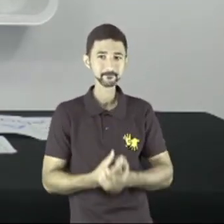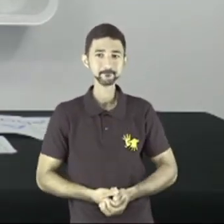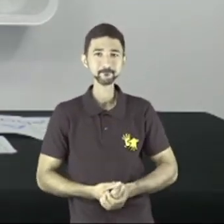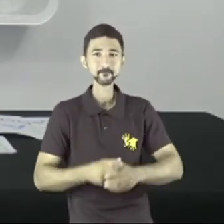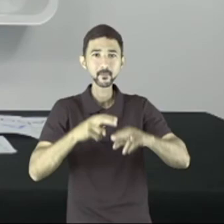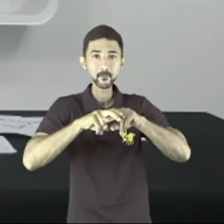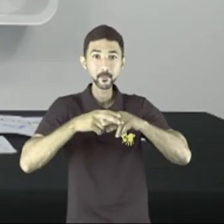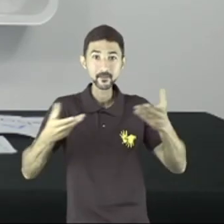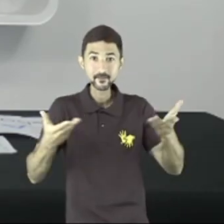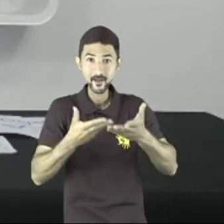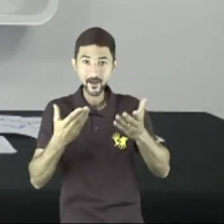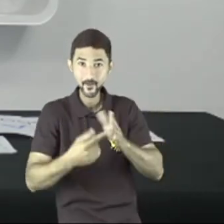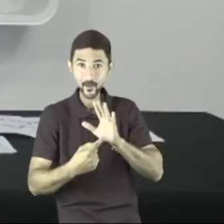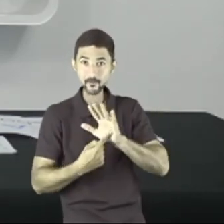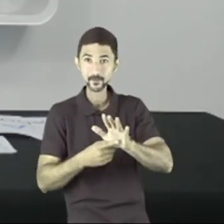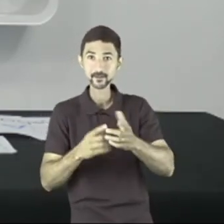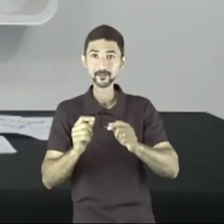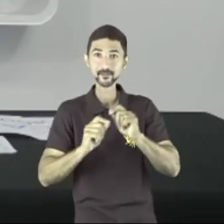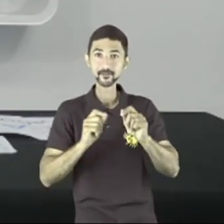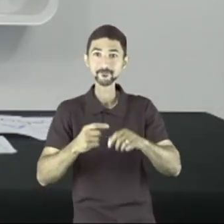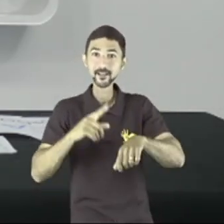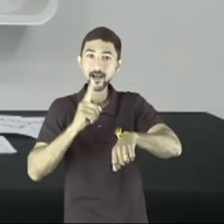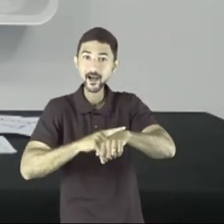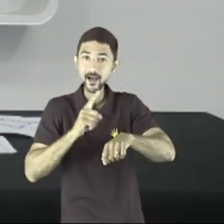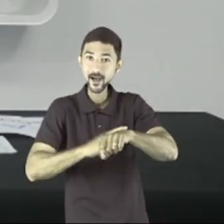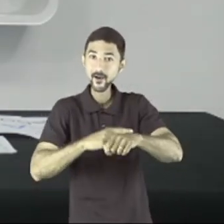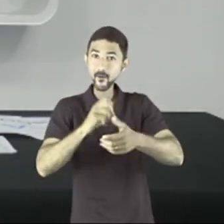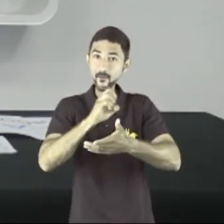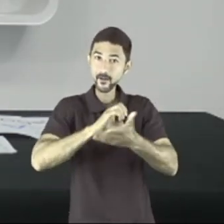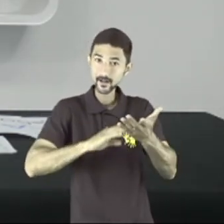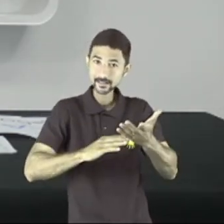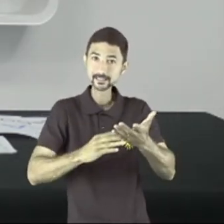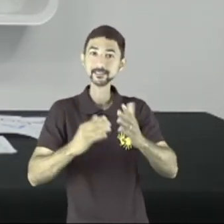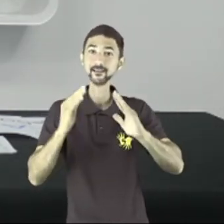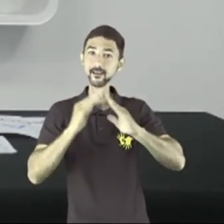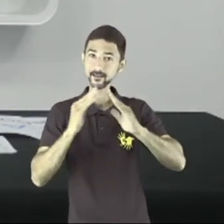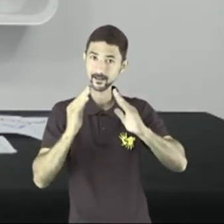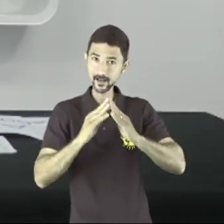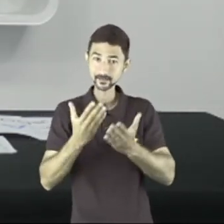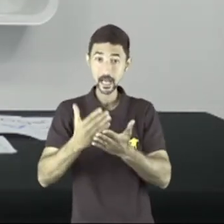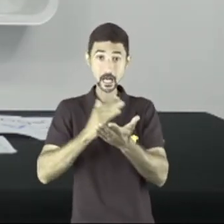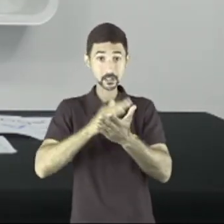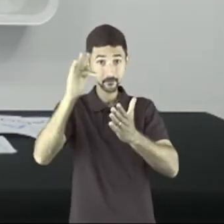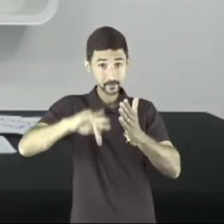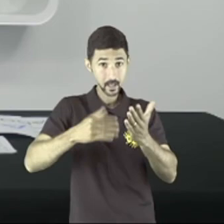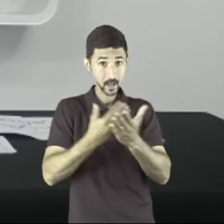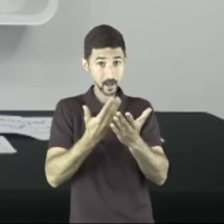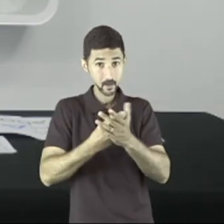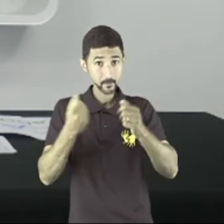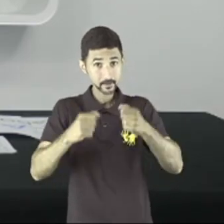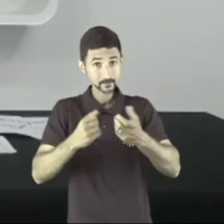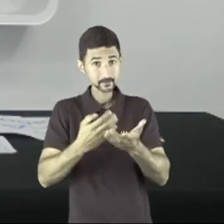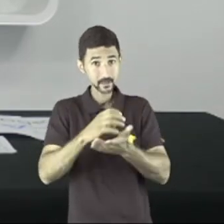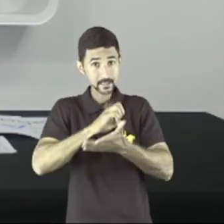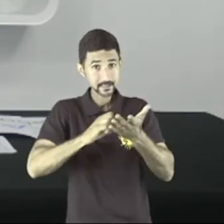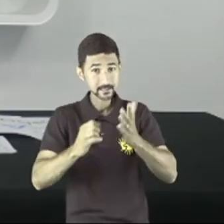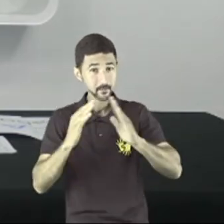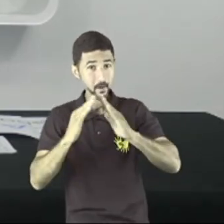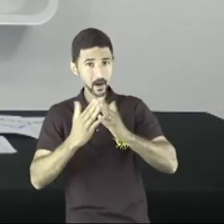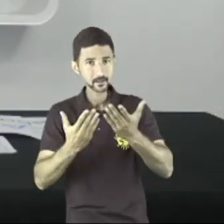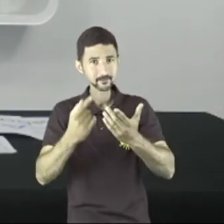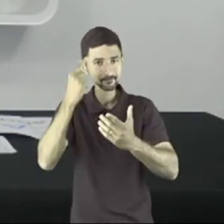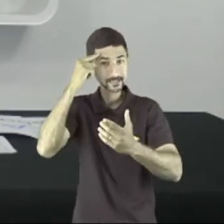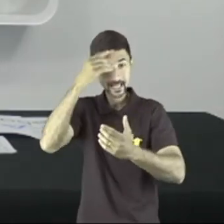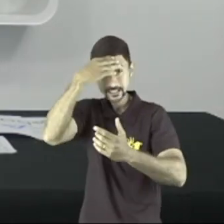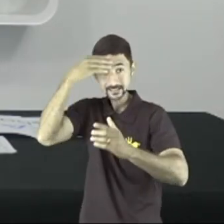eu, neste momento, trago para vocês a hora da tarefa de casa. Antes de finalizar a aula, nós temos a tarefa de casa. Ah,